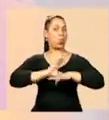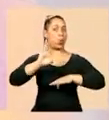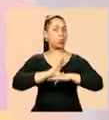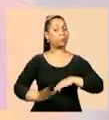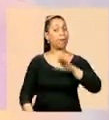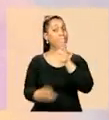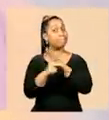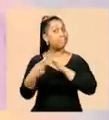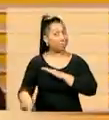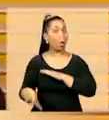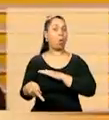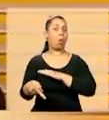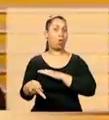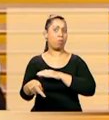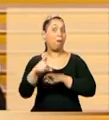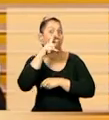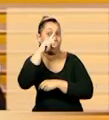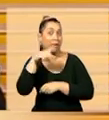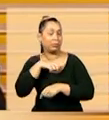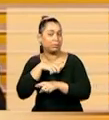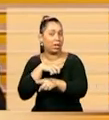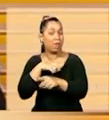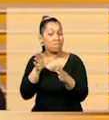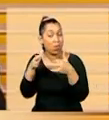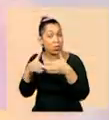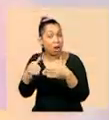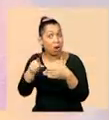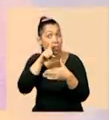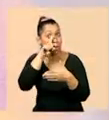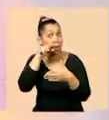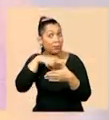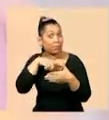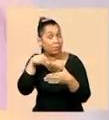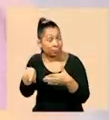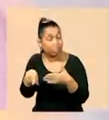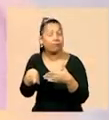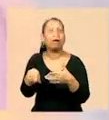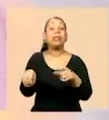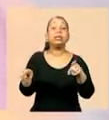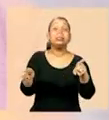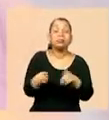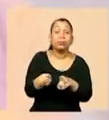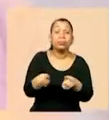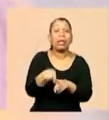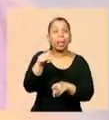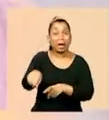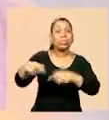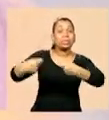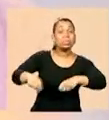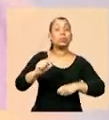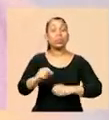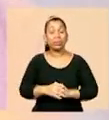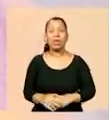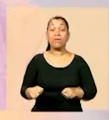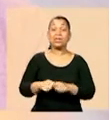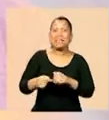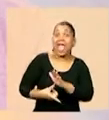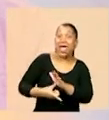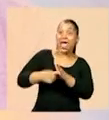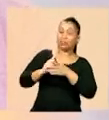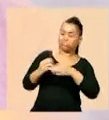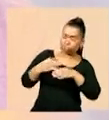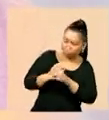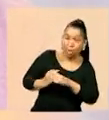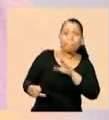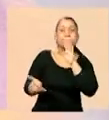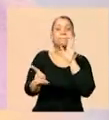para aquele tipo de risco, voltado para o risco que ele está exposto, e também ele deve fazer os exames de